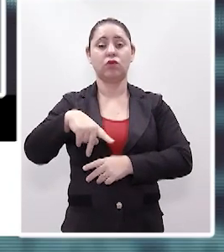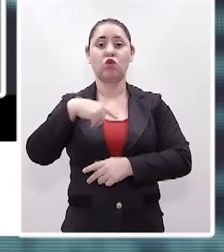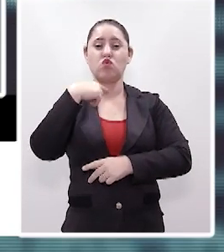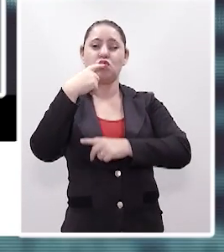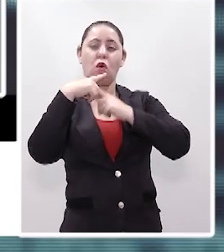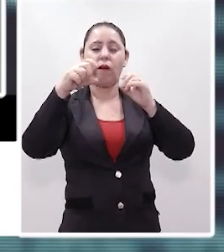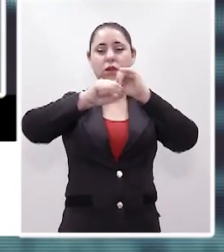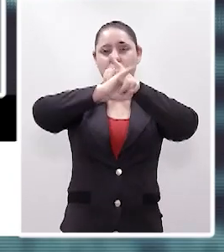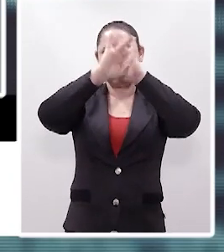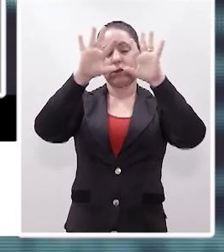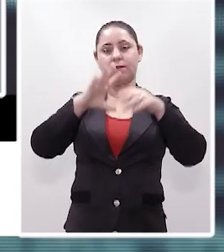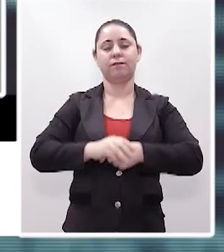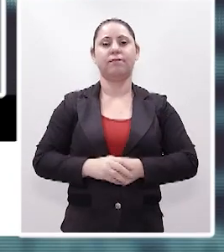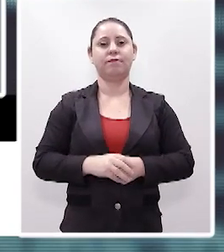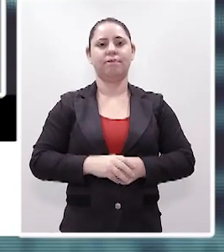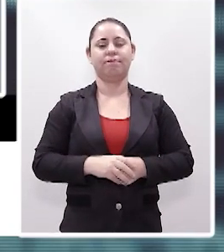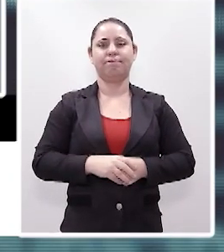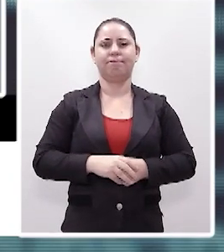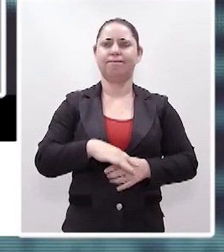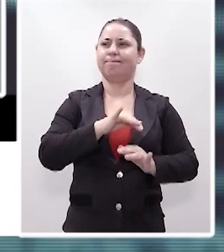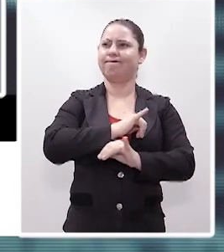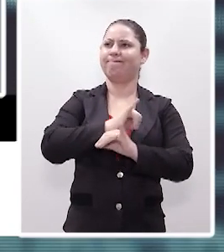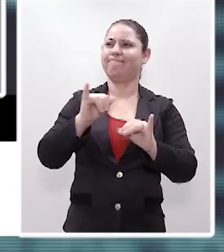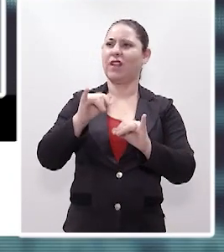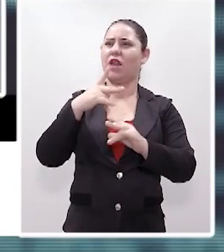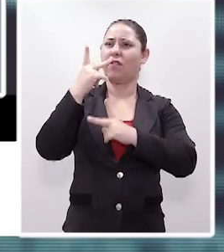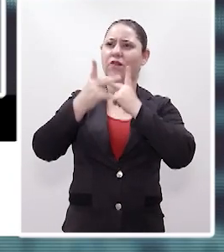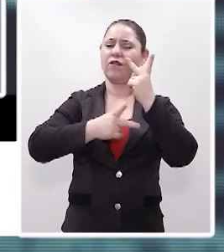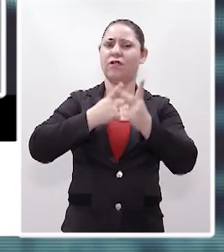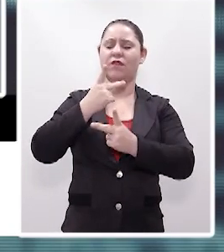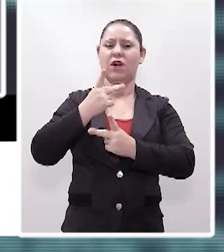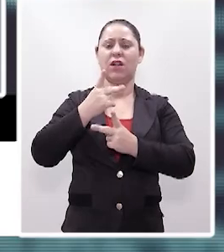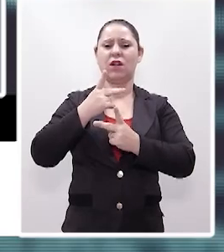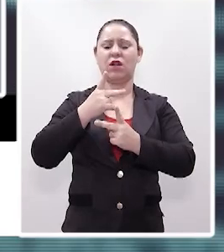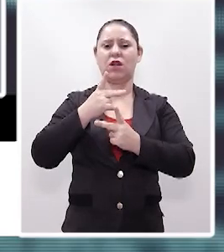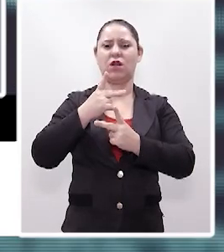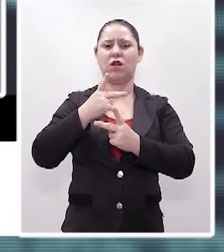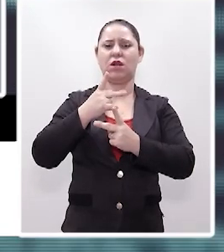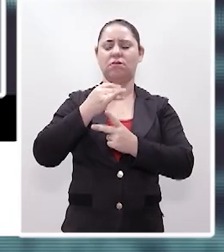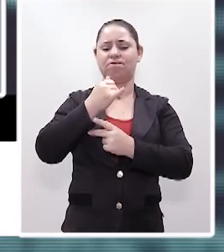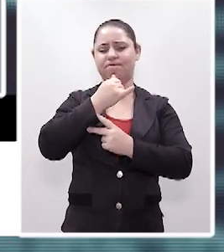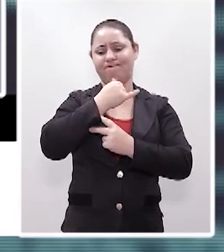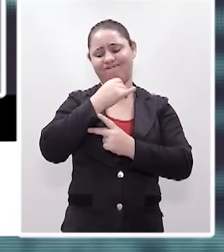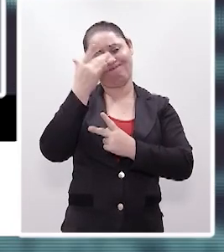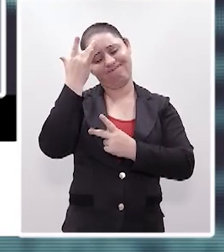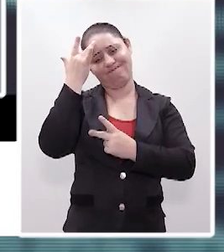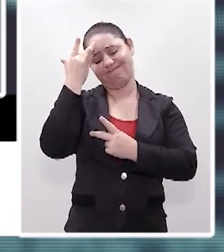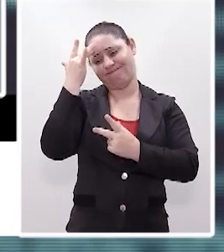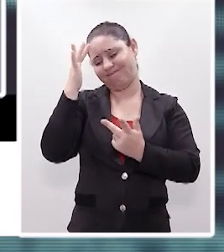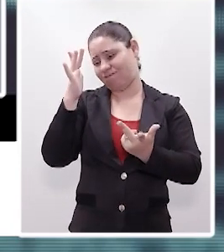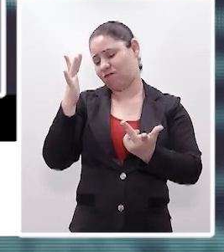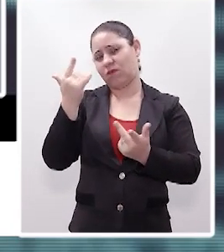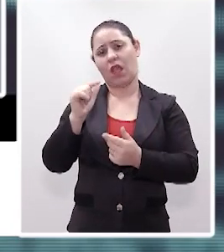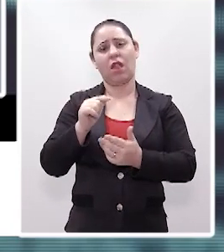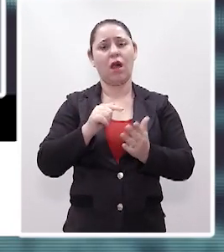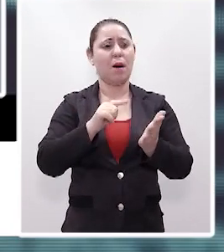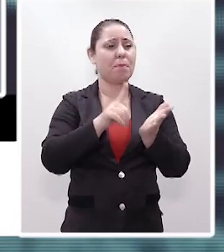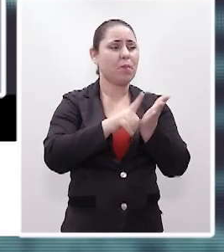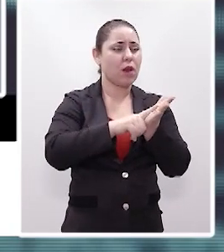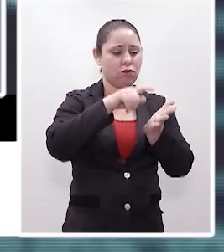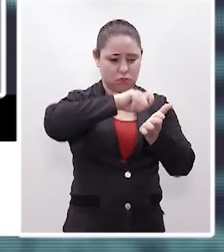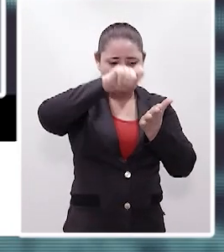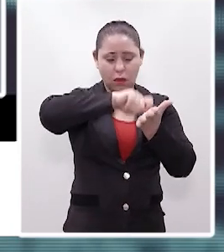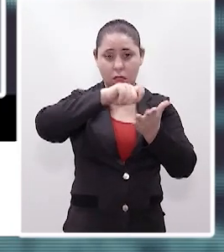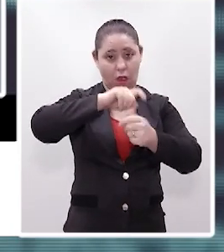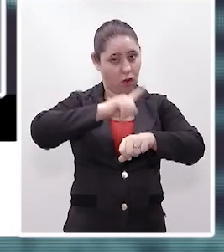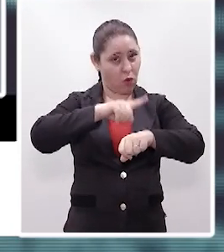uma dúvida. Então, ele falou, sabe, eu senti que ele falou entristecido, assim, ele falou, não, tia, eu tenho a apostila